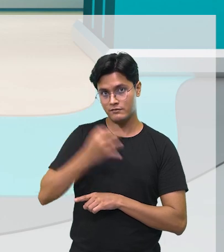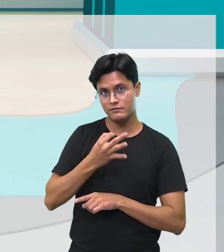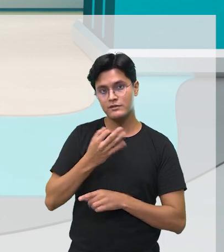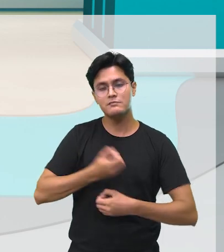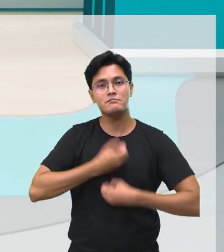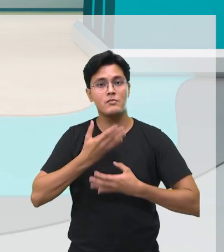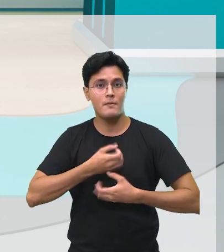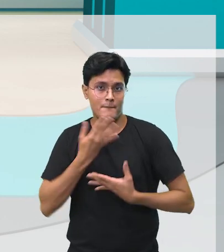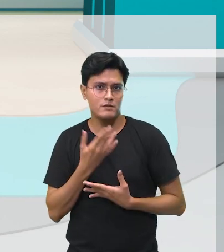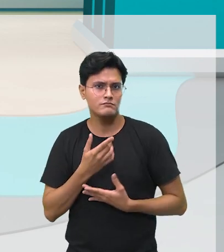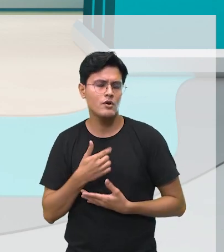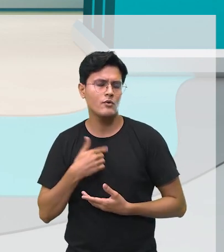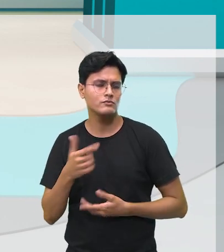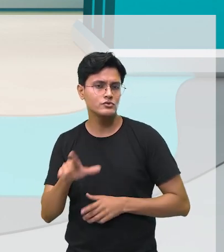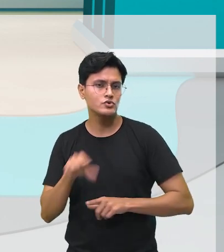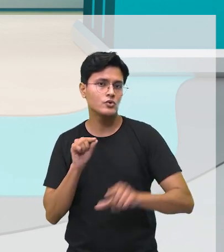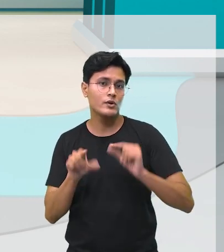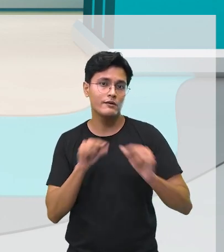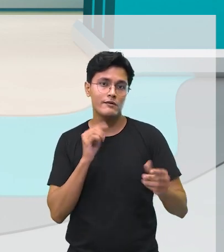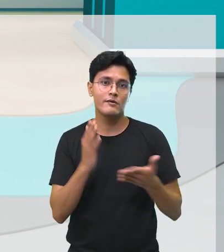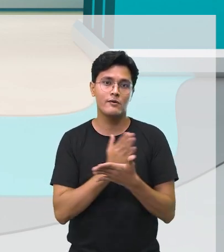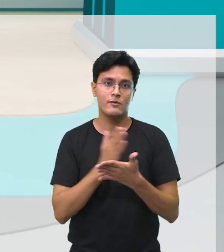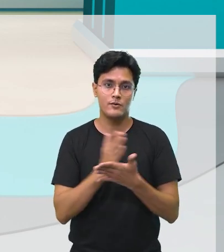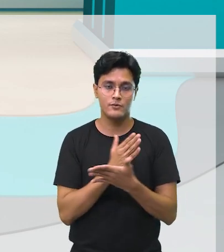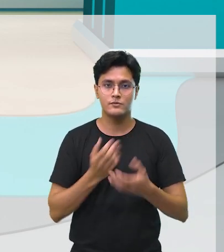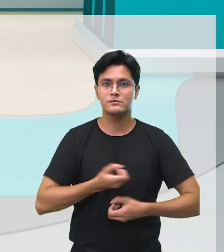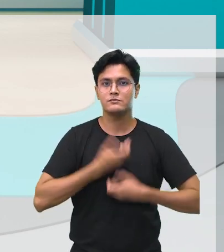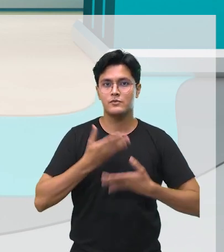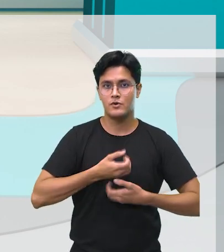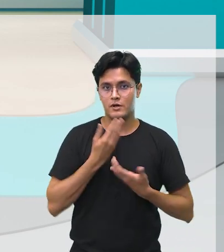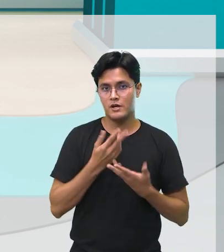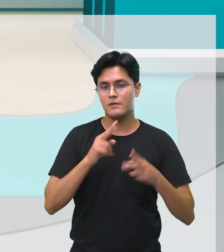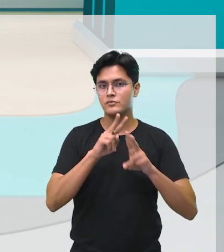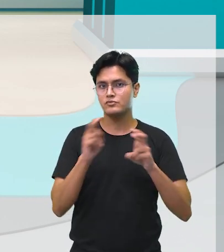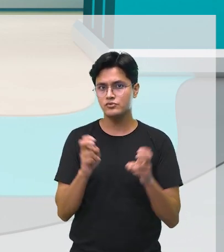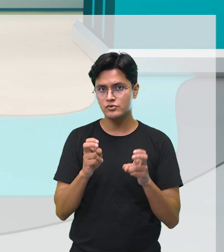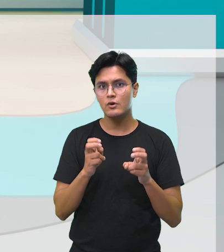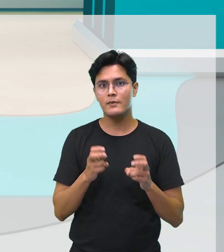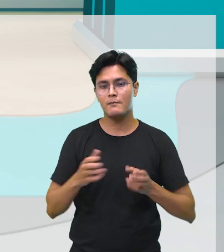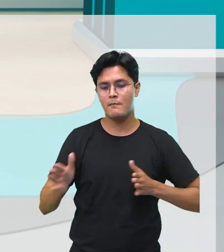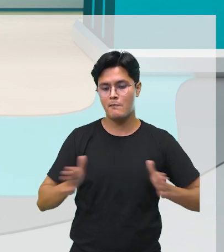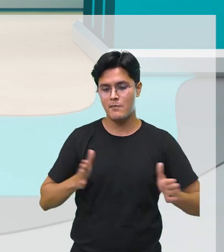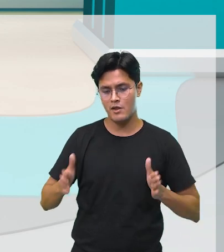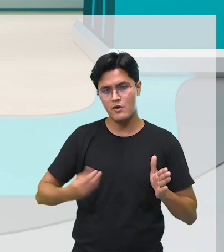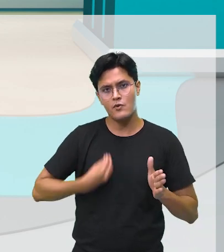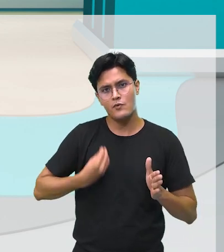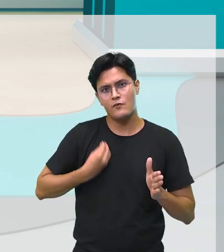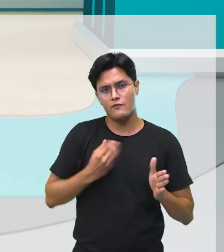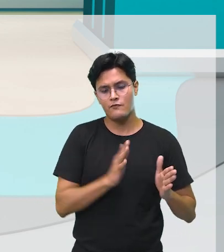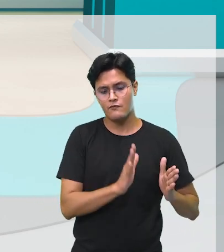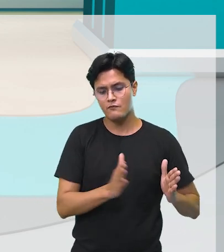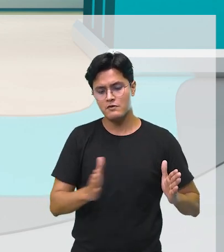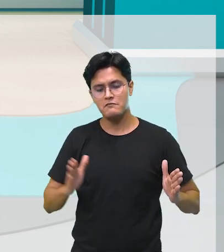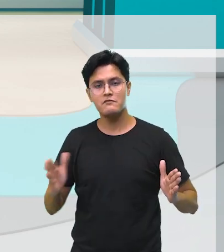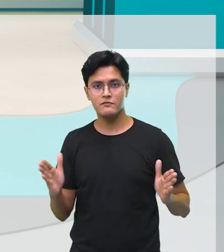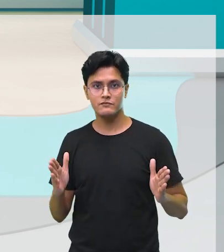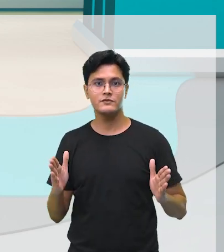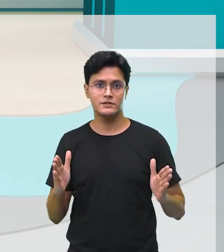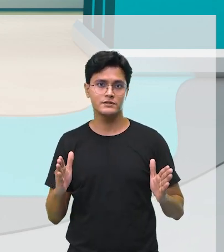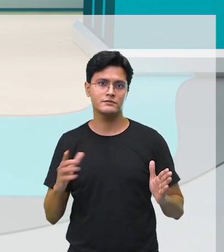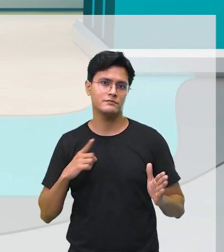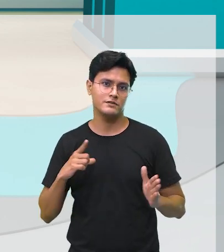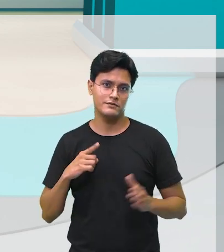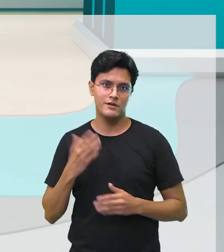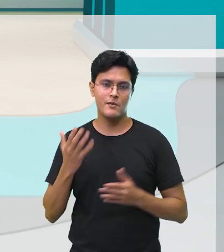Selecionei alguns poemas que falam um pouco da fase da nossa vida. Nós temos várias fases no decorrer da vida, né? Temos